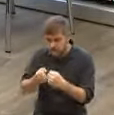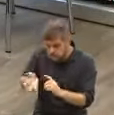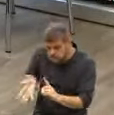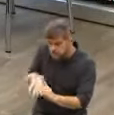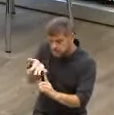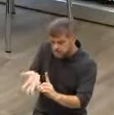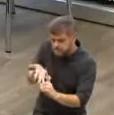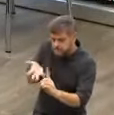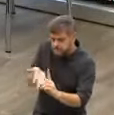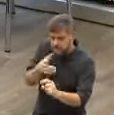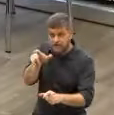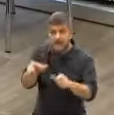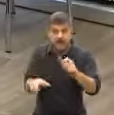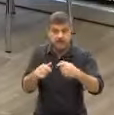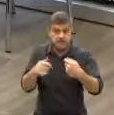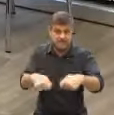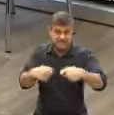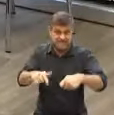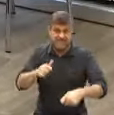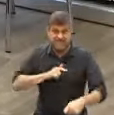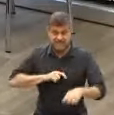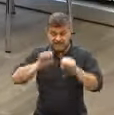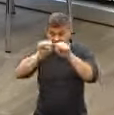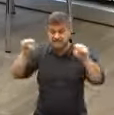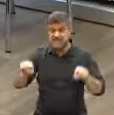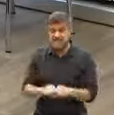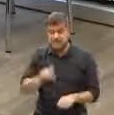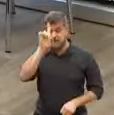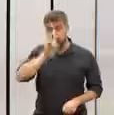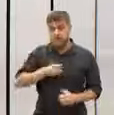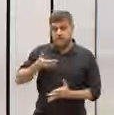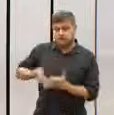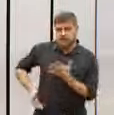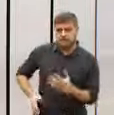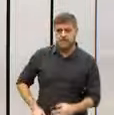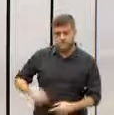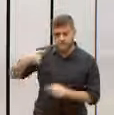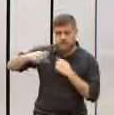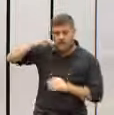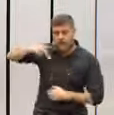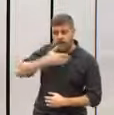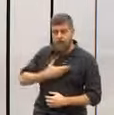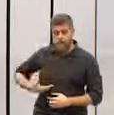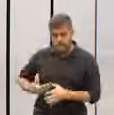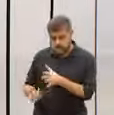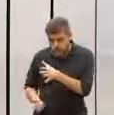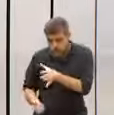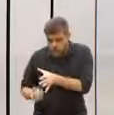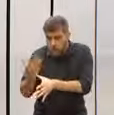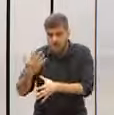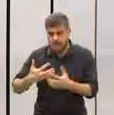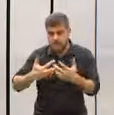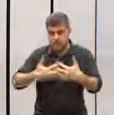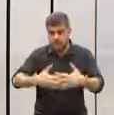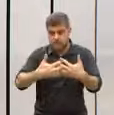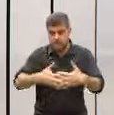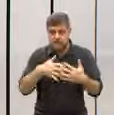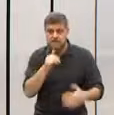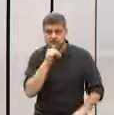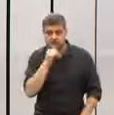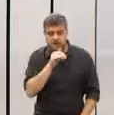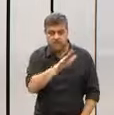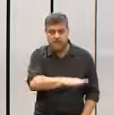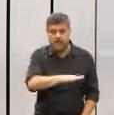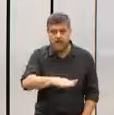força, muitas das vezes, que as pessoas precisam para sair de um sistema de violação. A questão da política pública ser implementada para que, por